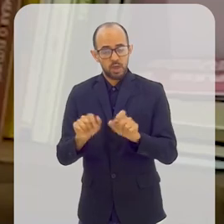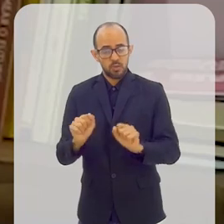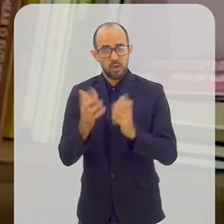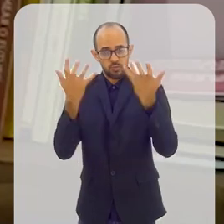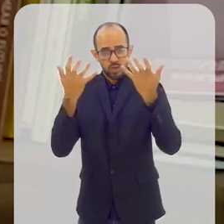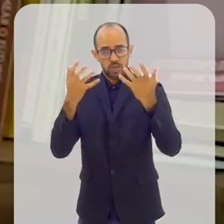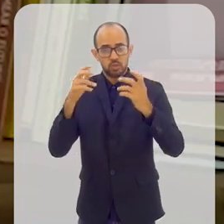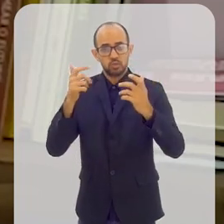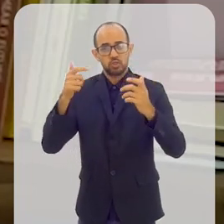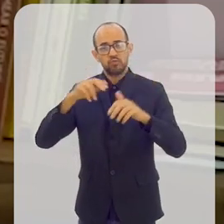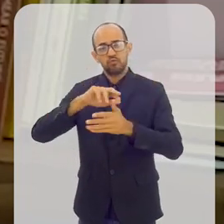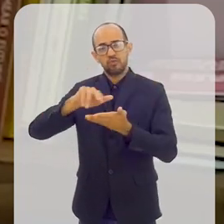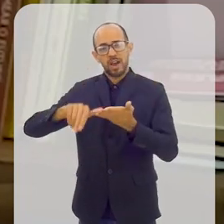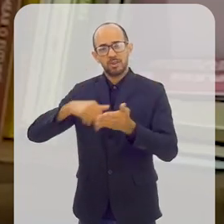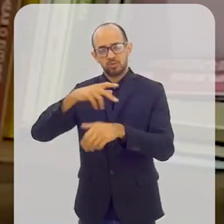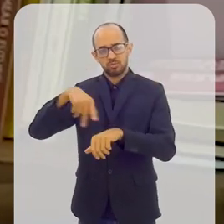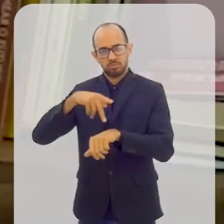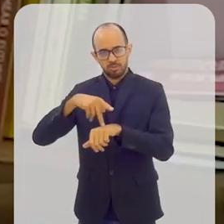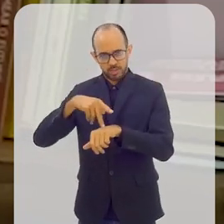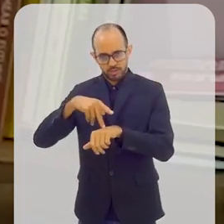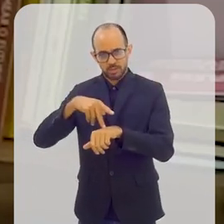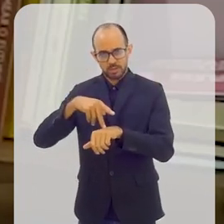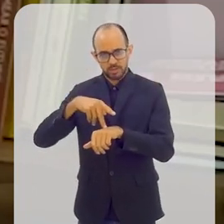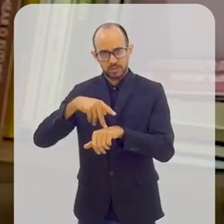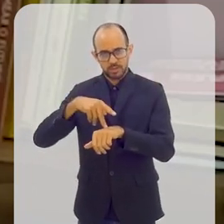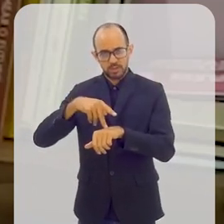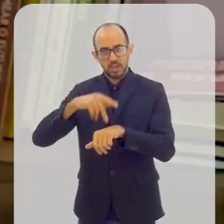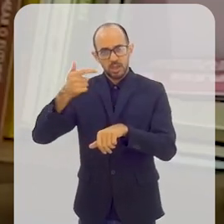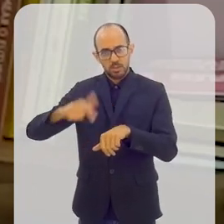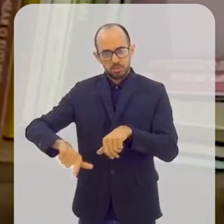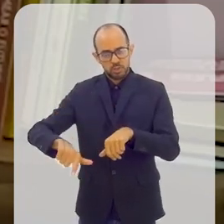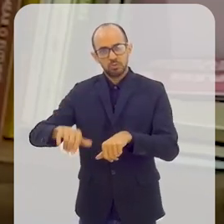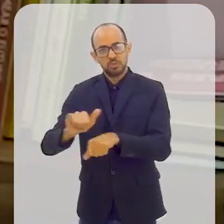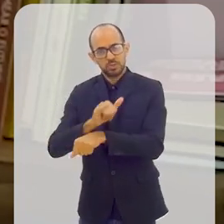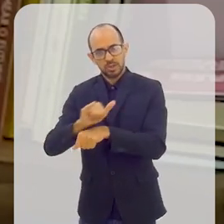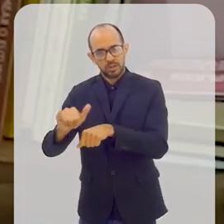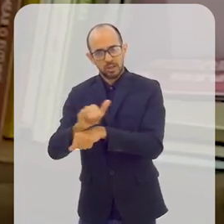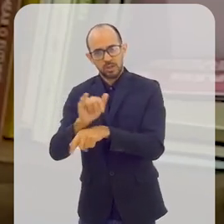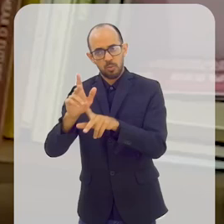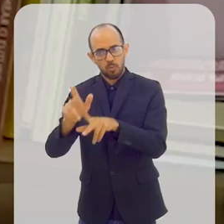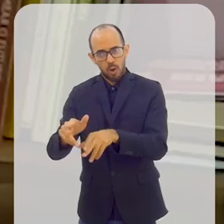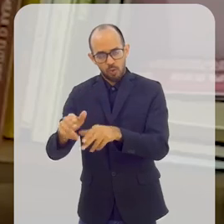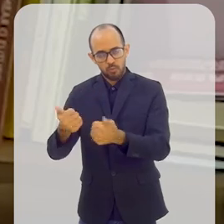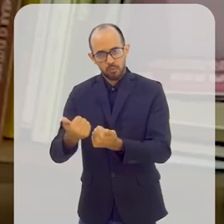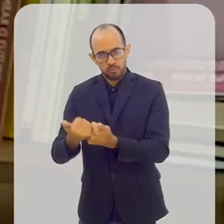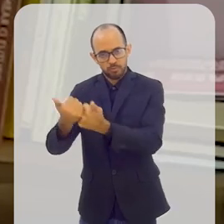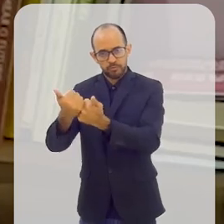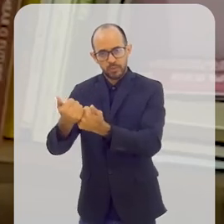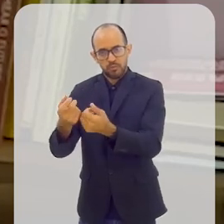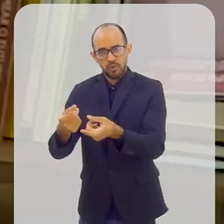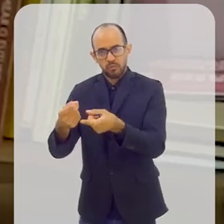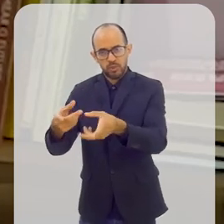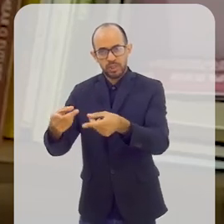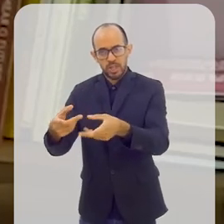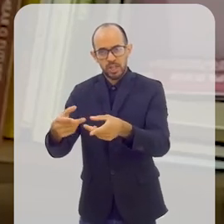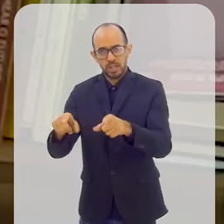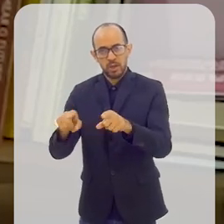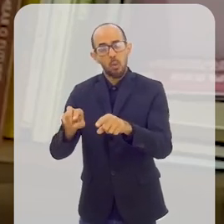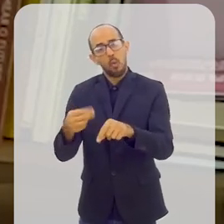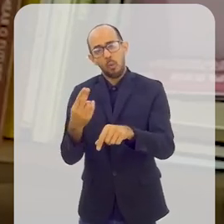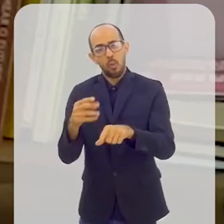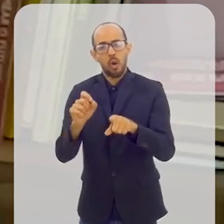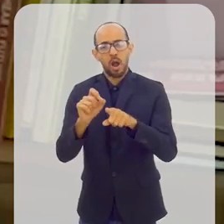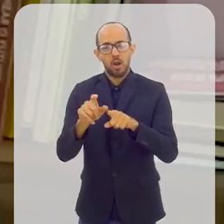Aí foi maior, com maior participação internacional. E repetimos a mesma estratégia. Vamos pegar apoio e vamos vender